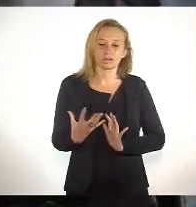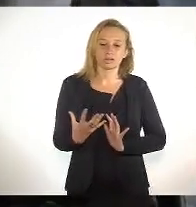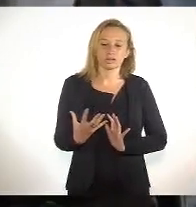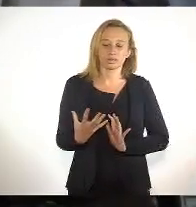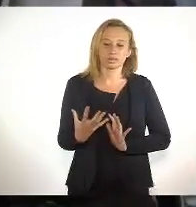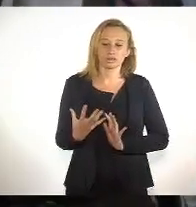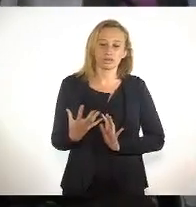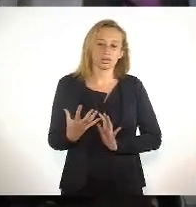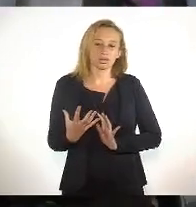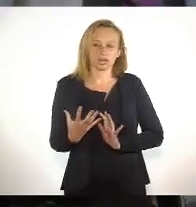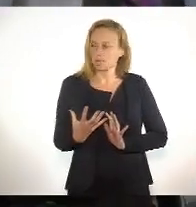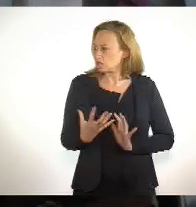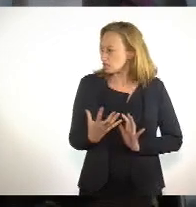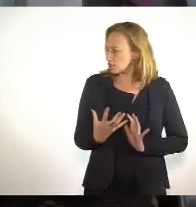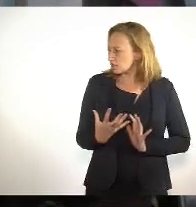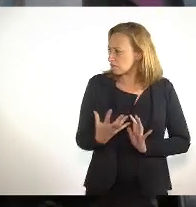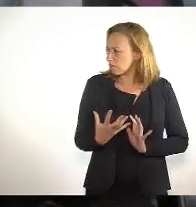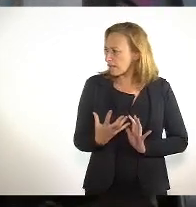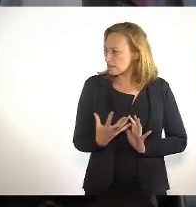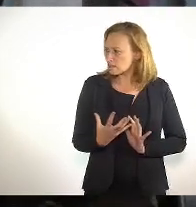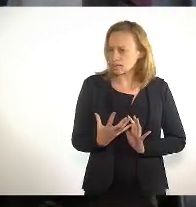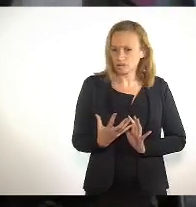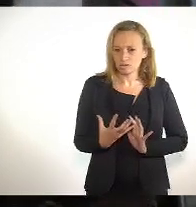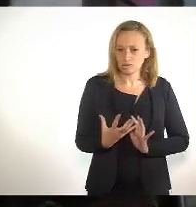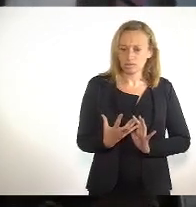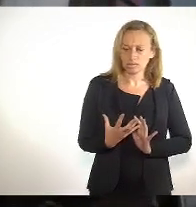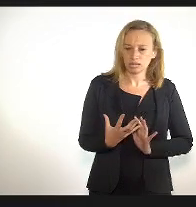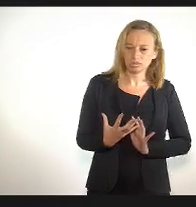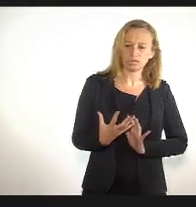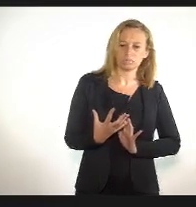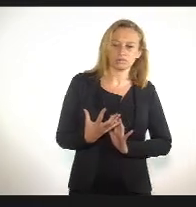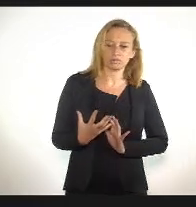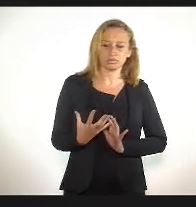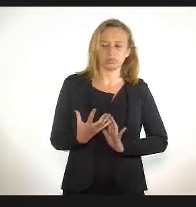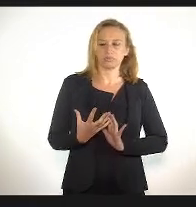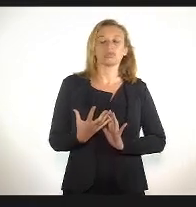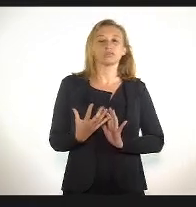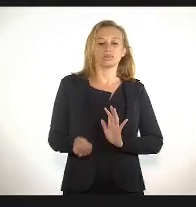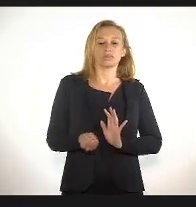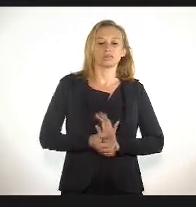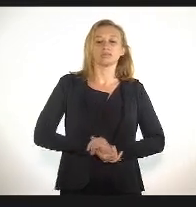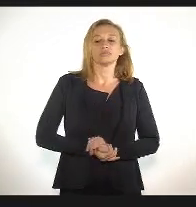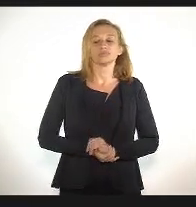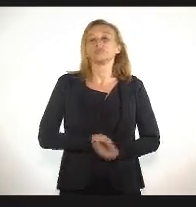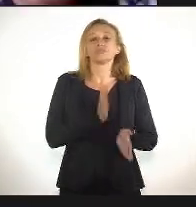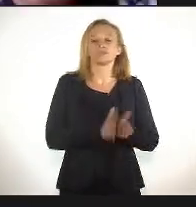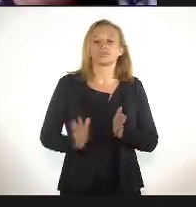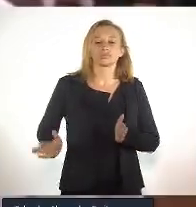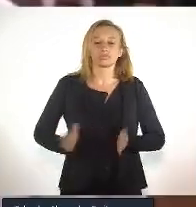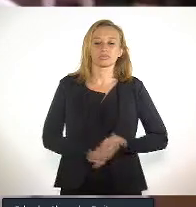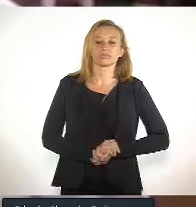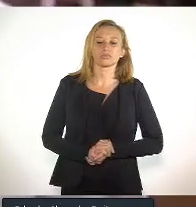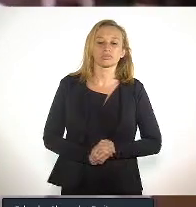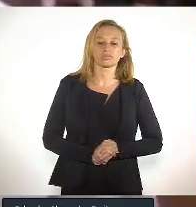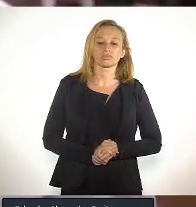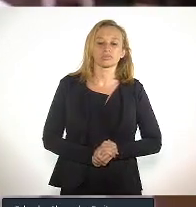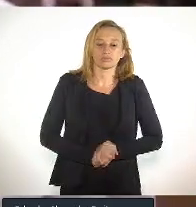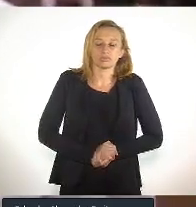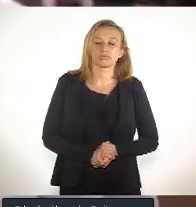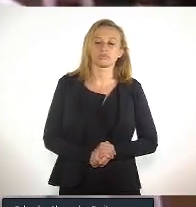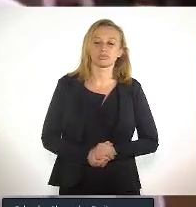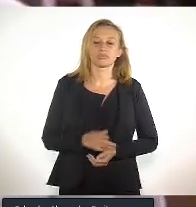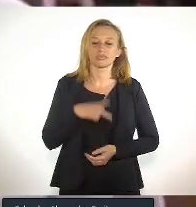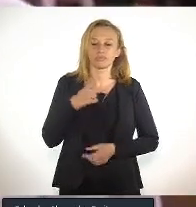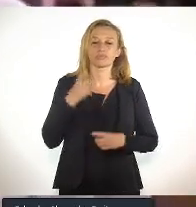comissões. Pela ordem, presidente. Pela ordem. Muito Alexandre. rápido. Presidente, eu gostaria de fazer coro à